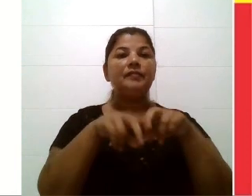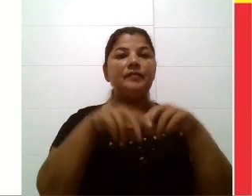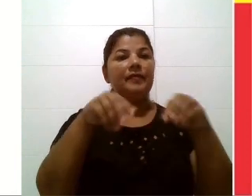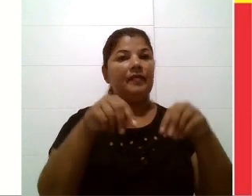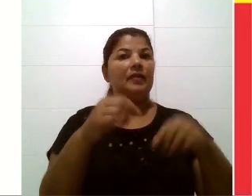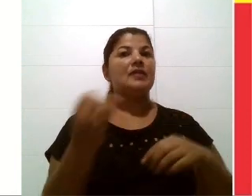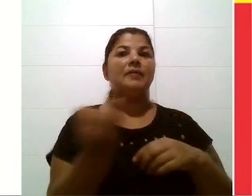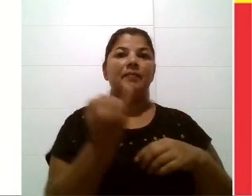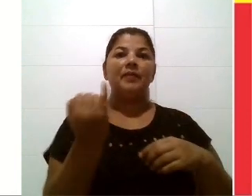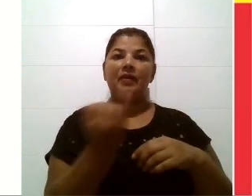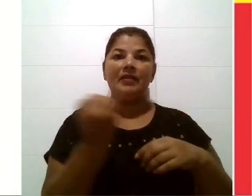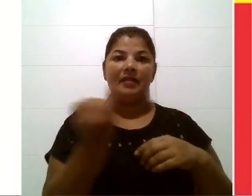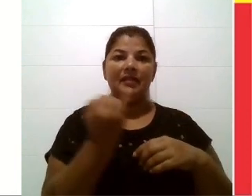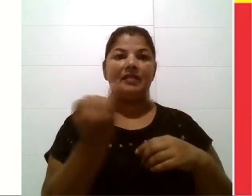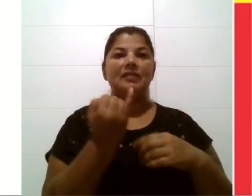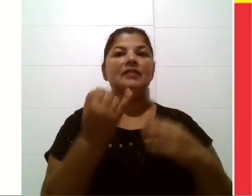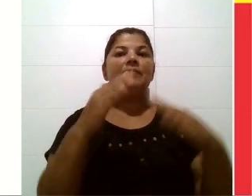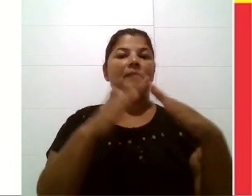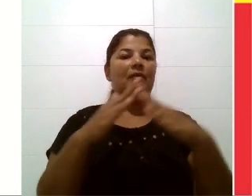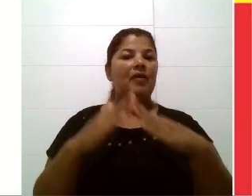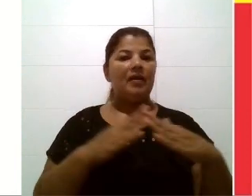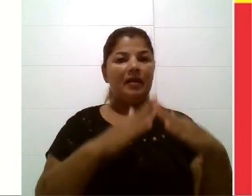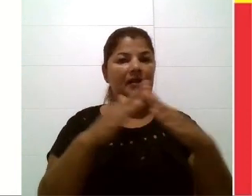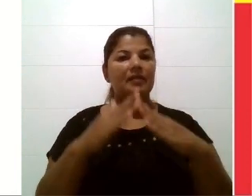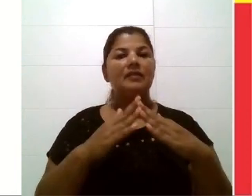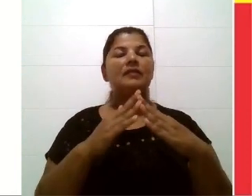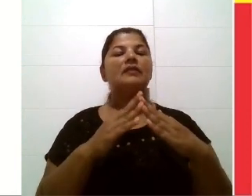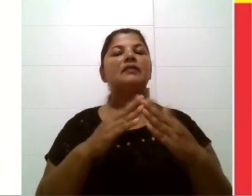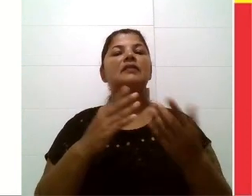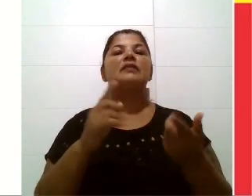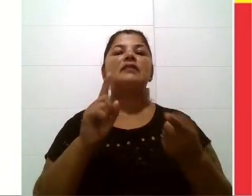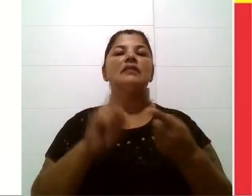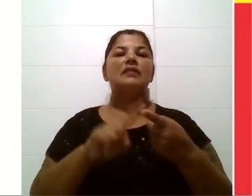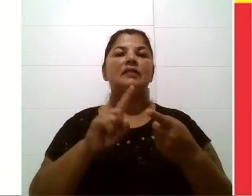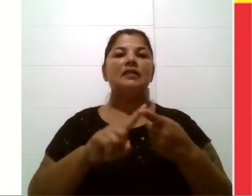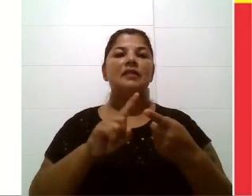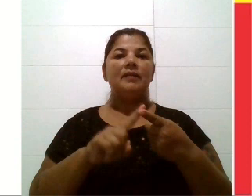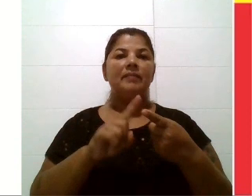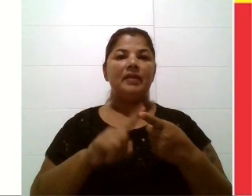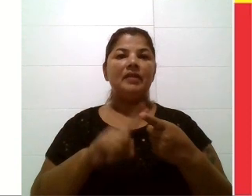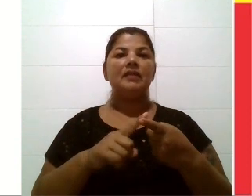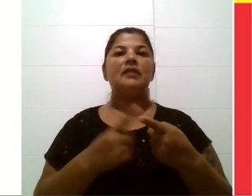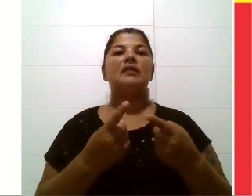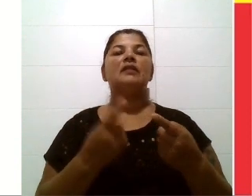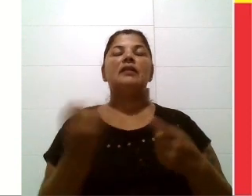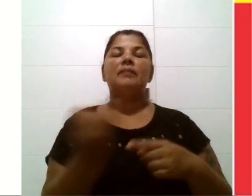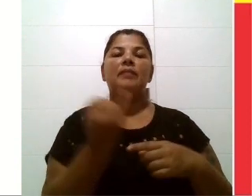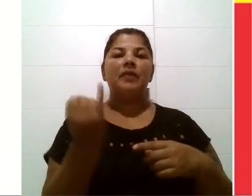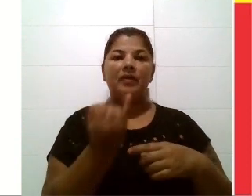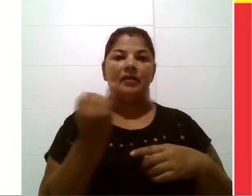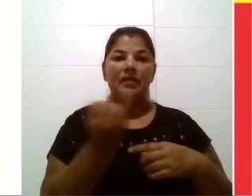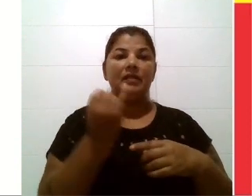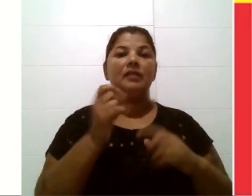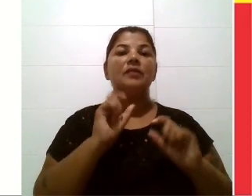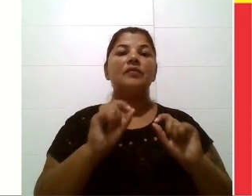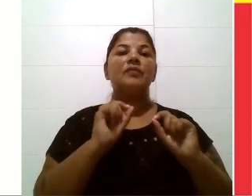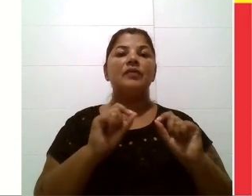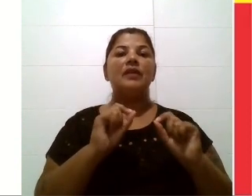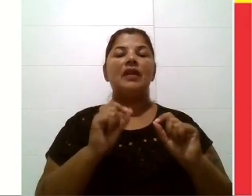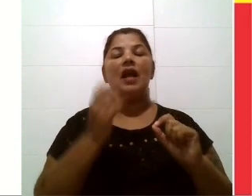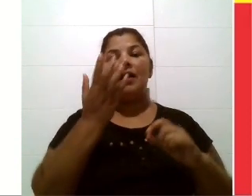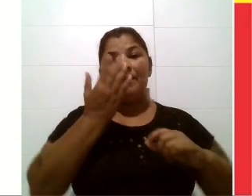tão importante, tanto para a questão de moradia, e a gente vai ver também, continuar vendo também, que é importante para a questão